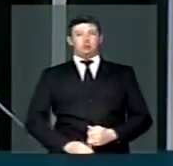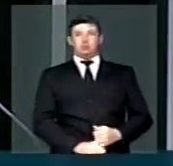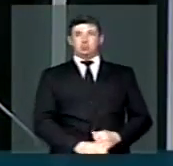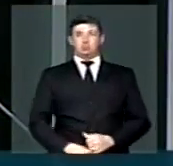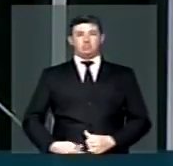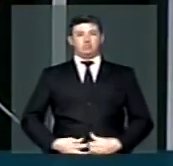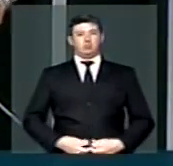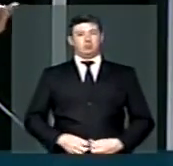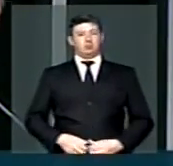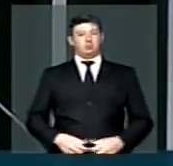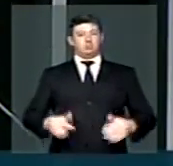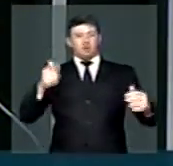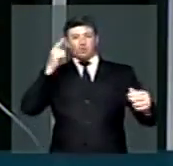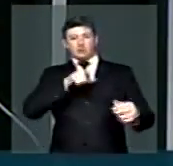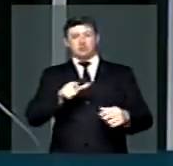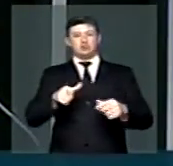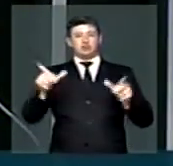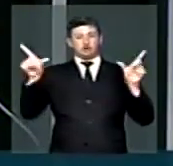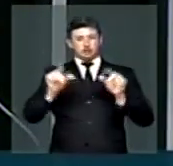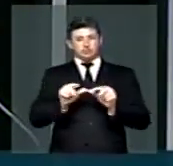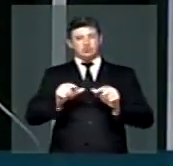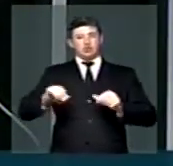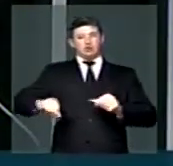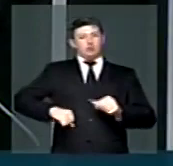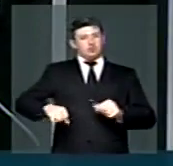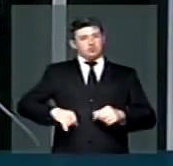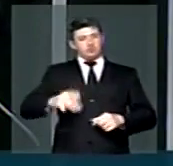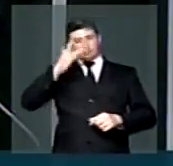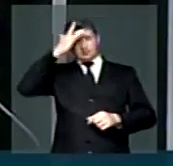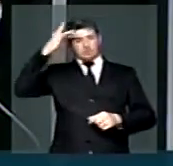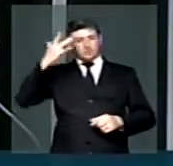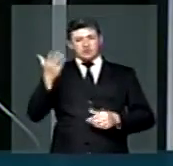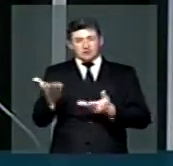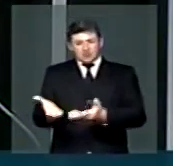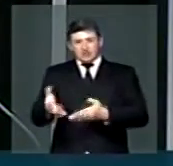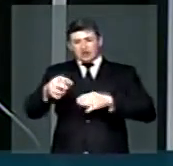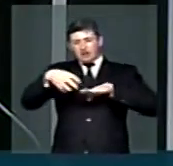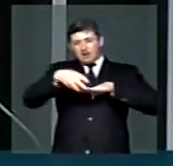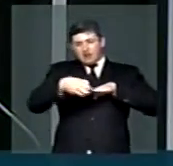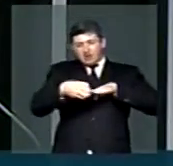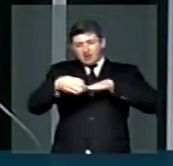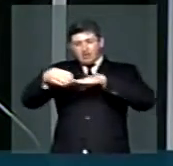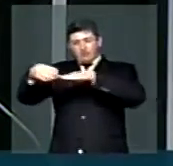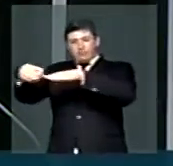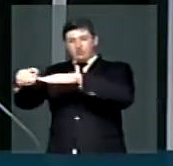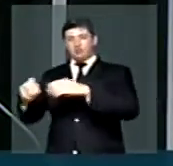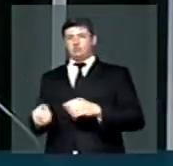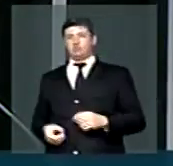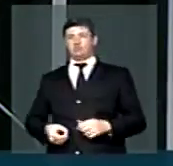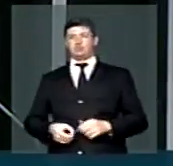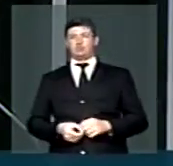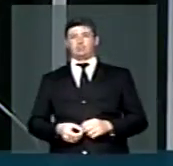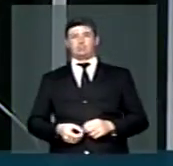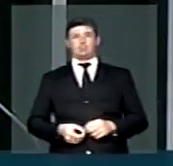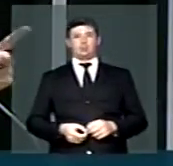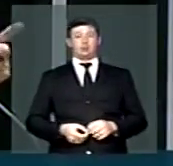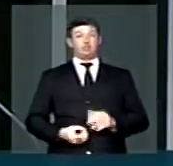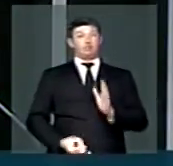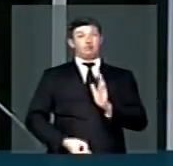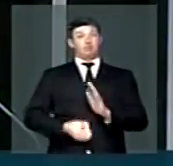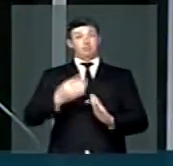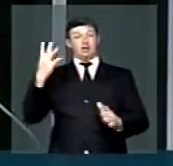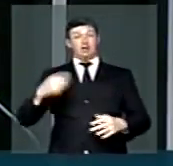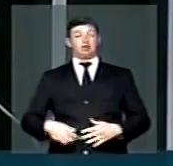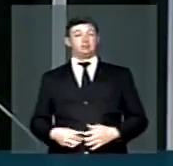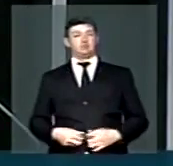poder minimizar o sofrimento das pessoas que ali são conduzidas. E muitas